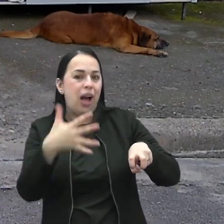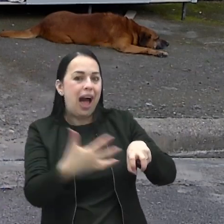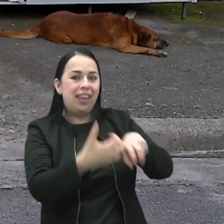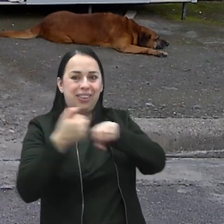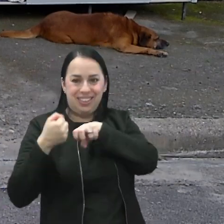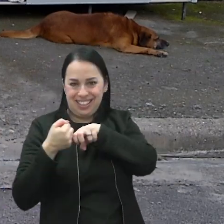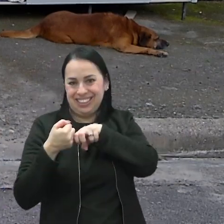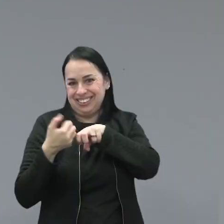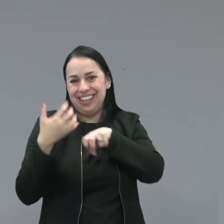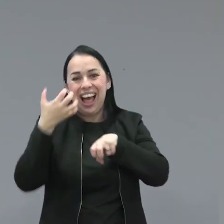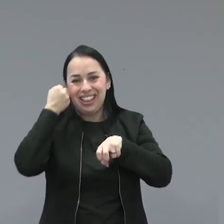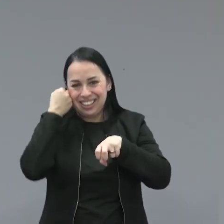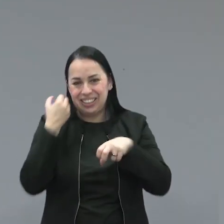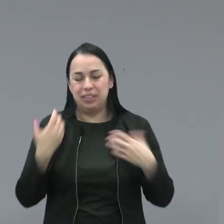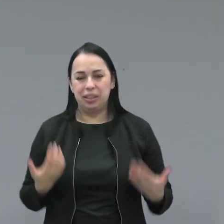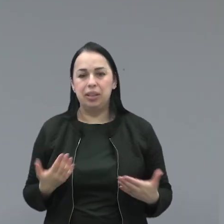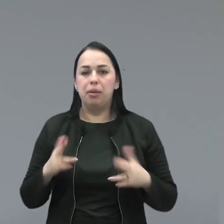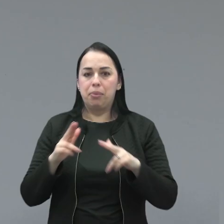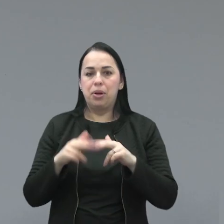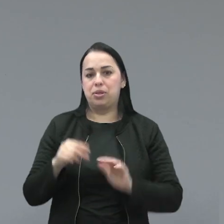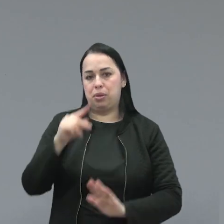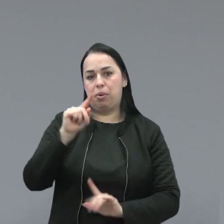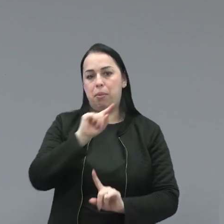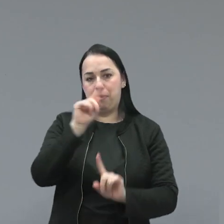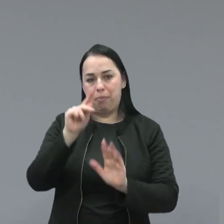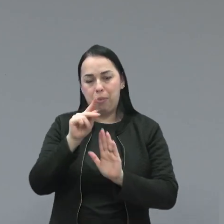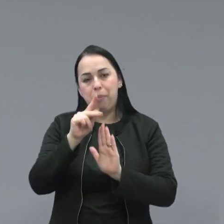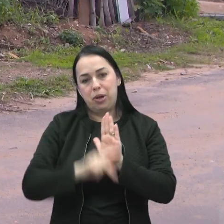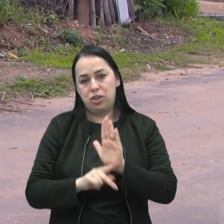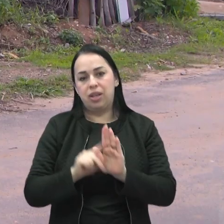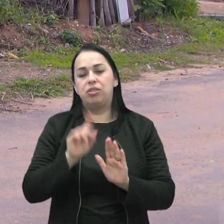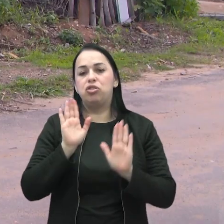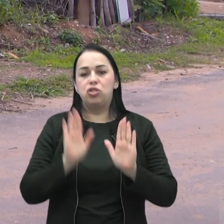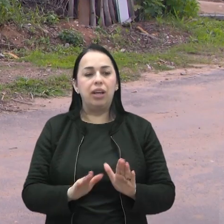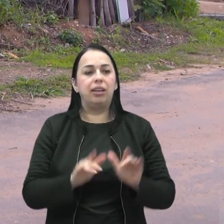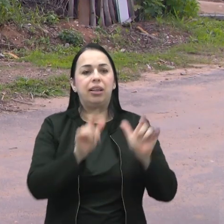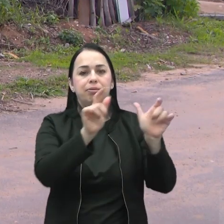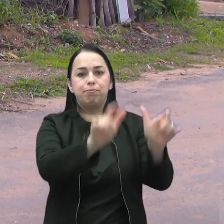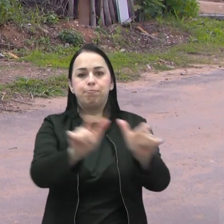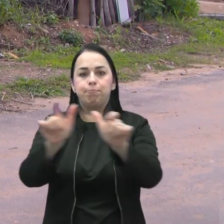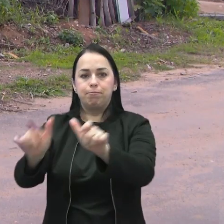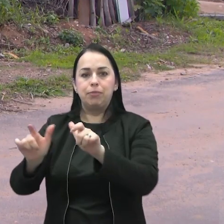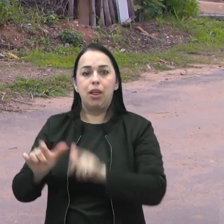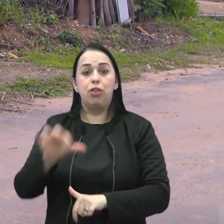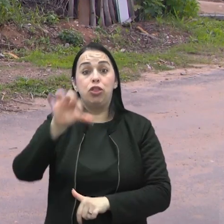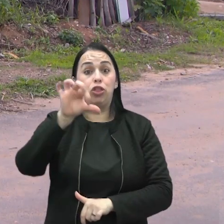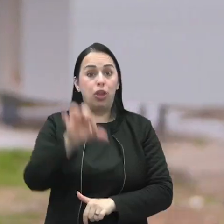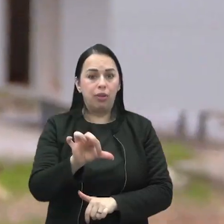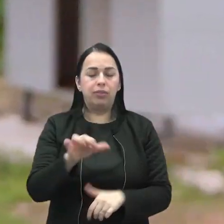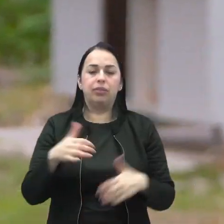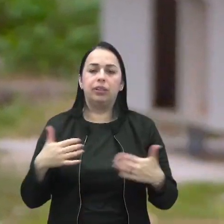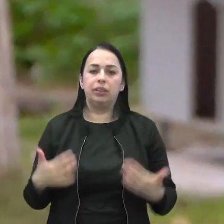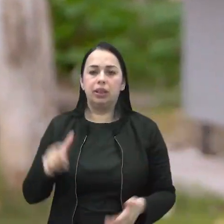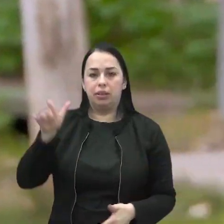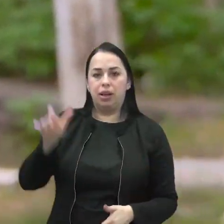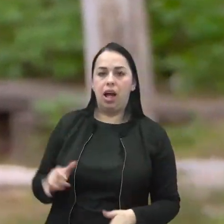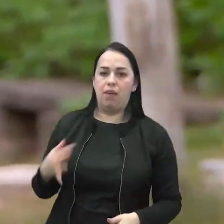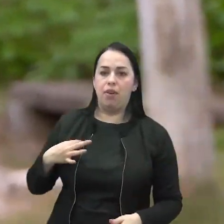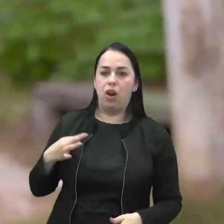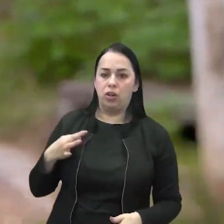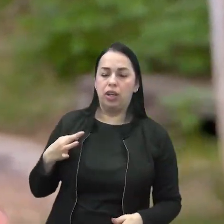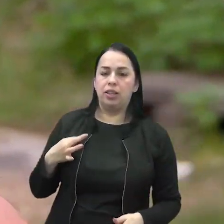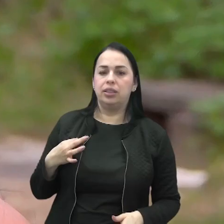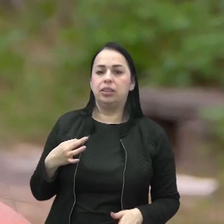é o objetivo nosso, né? E o programa Pet Comunitário já chegou a 9 bairros de São José. Para a tutora